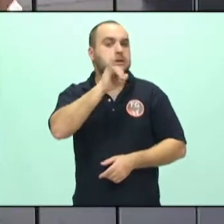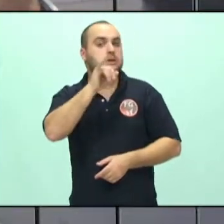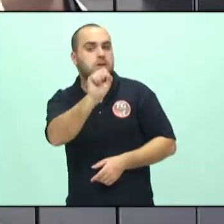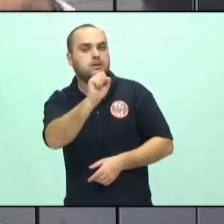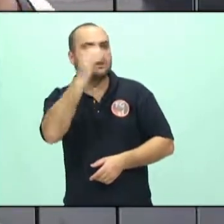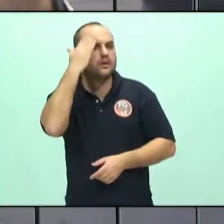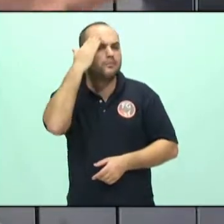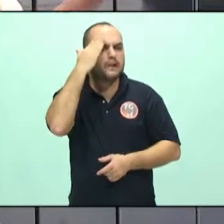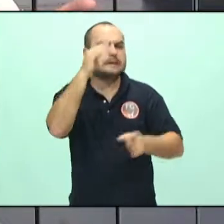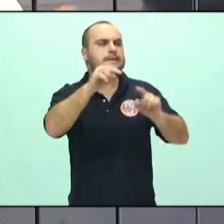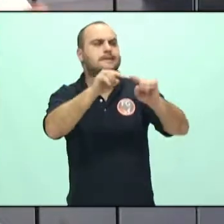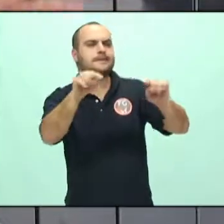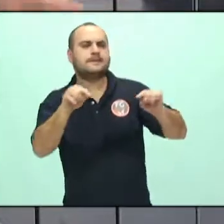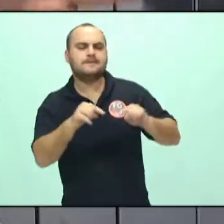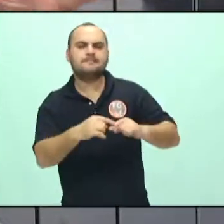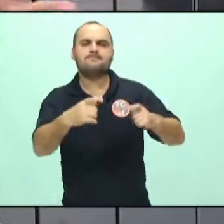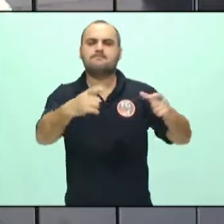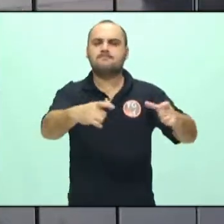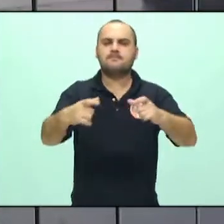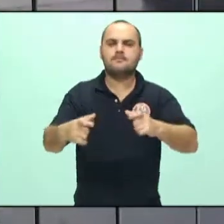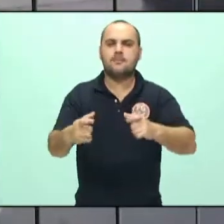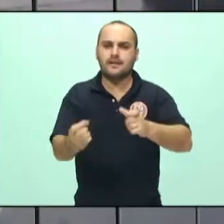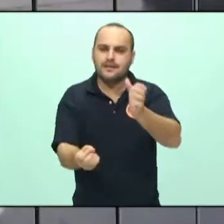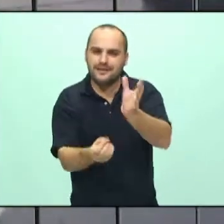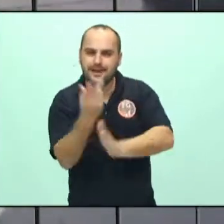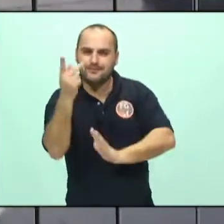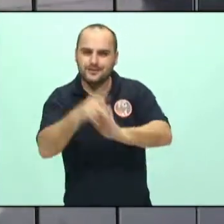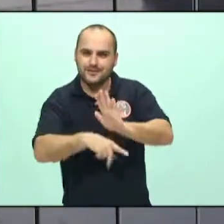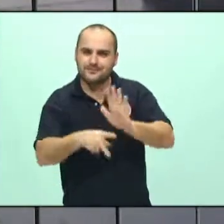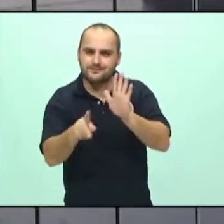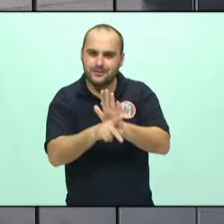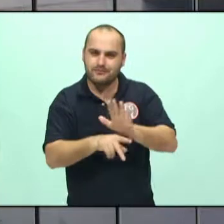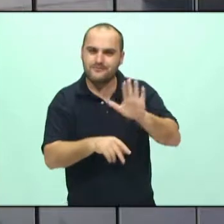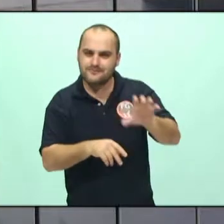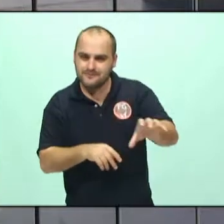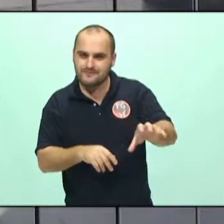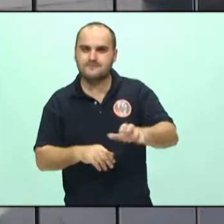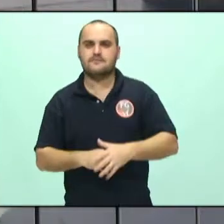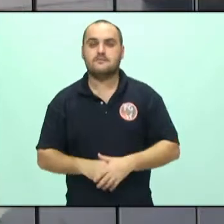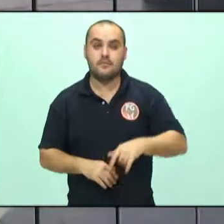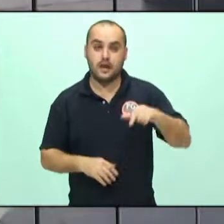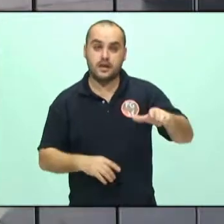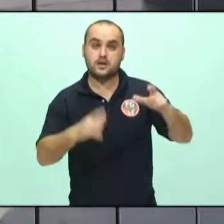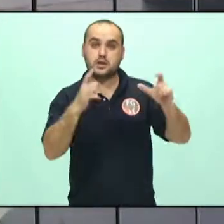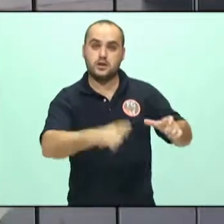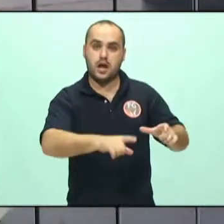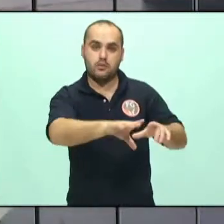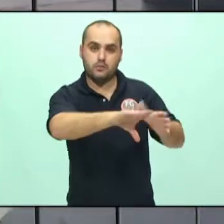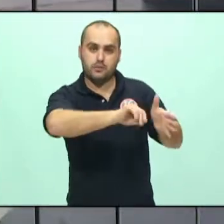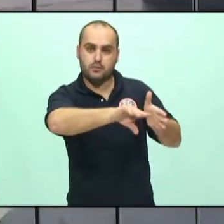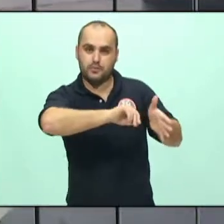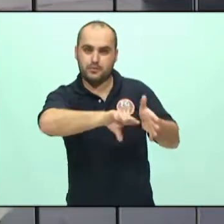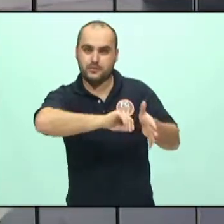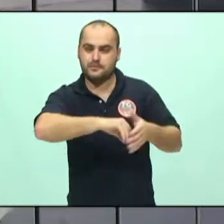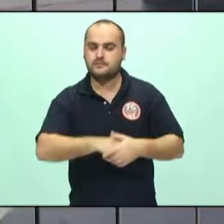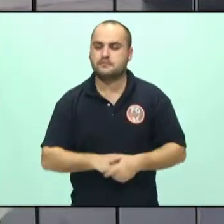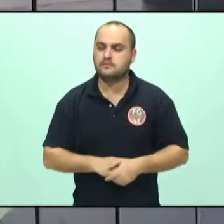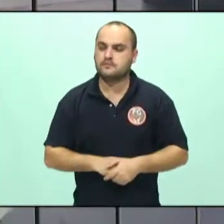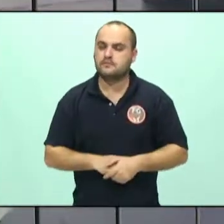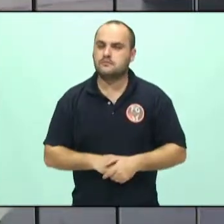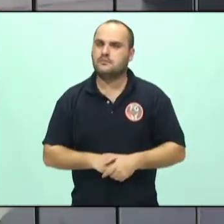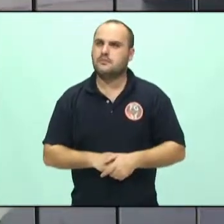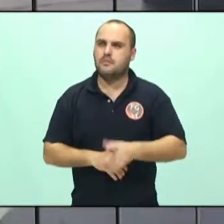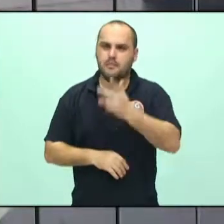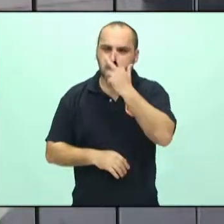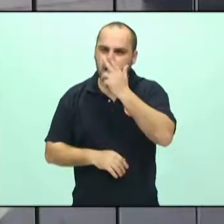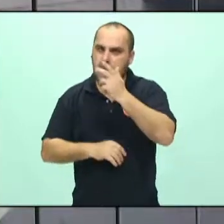seria a sala, fazer o projeto, né, para poder instalar o EMOSC ali, esta unidade de coleta. E ela deve ser realizada